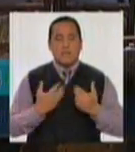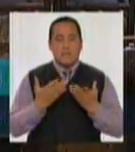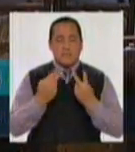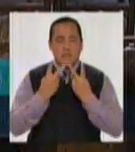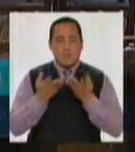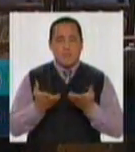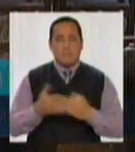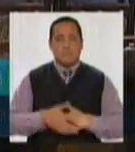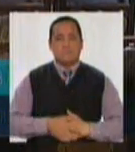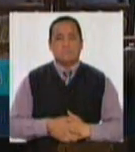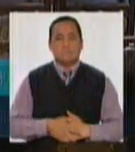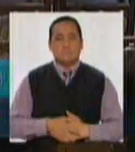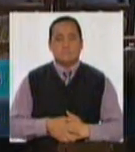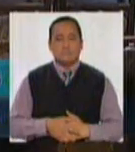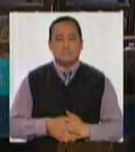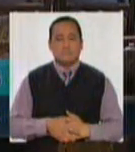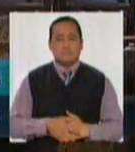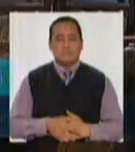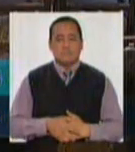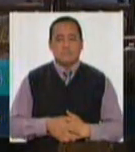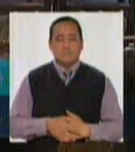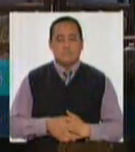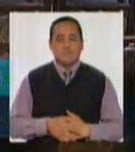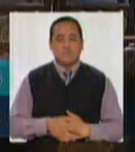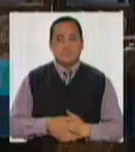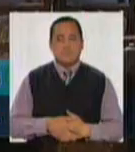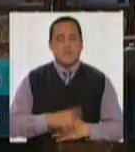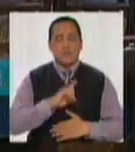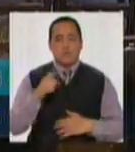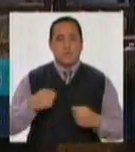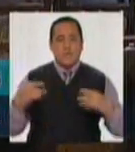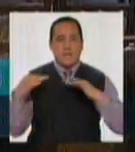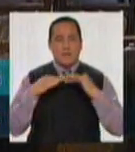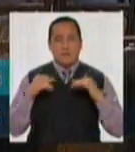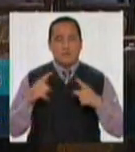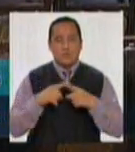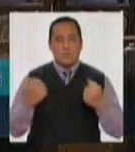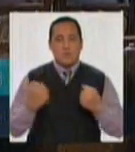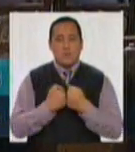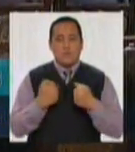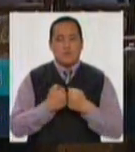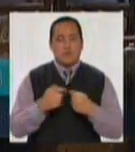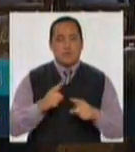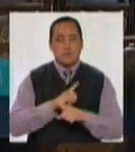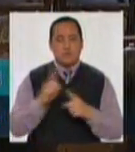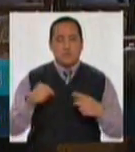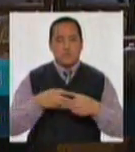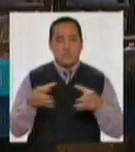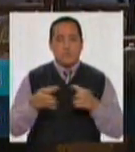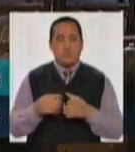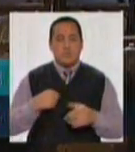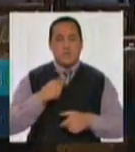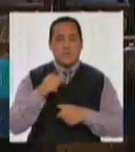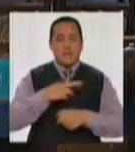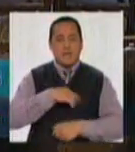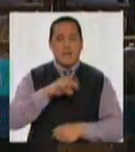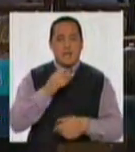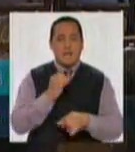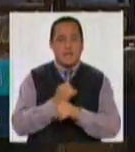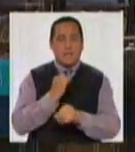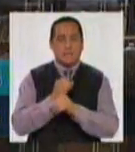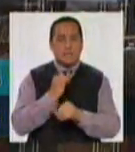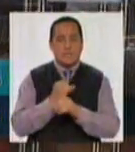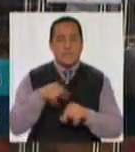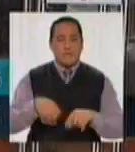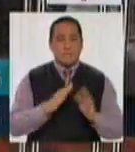paz, que não tem guerras, não tem conflitos étnicos, não tem conflitos religiosos e que